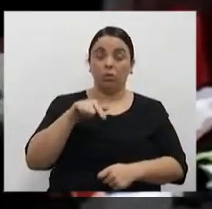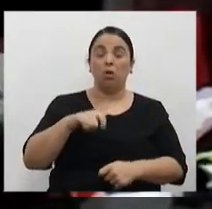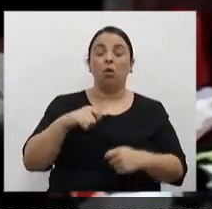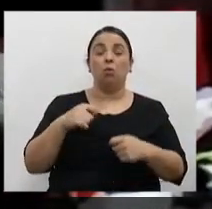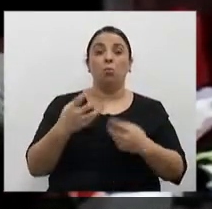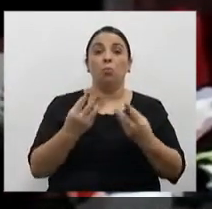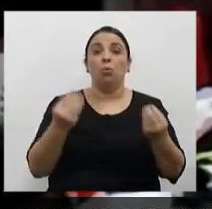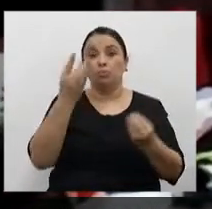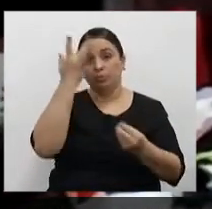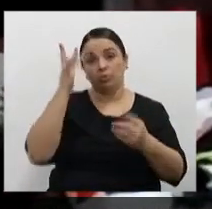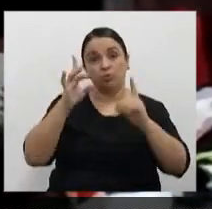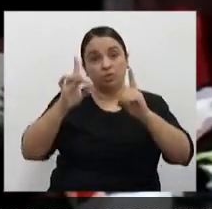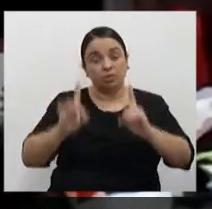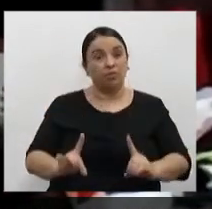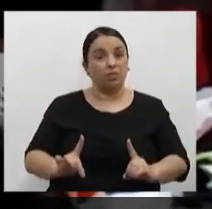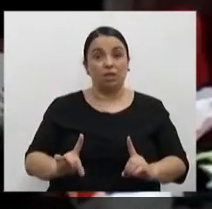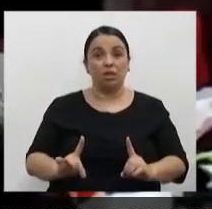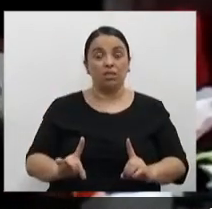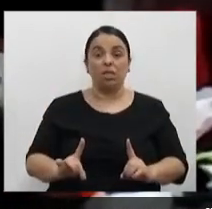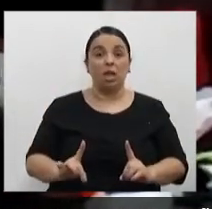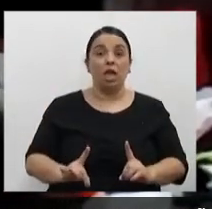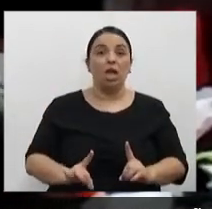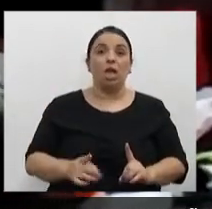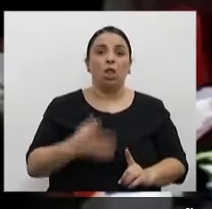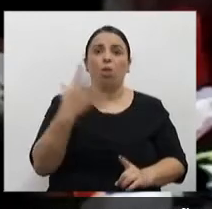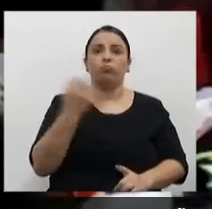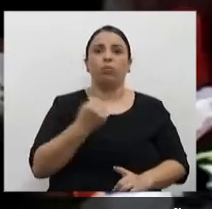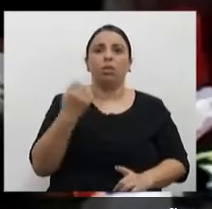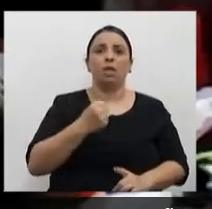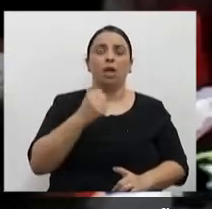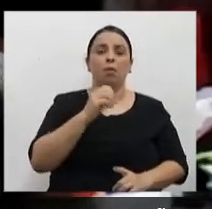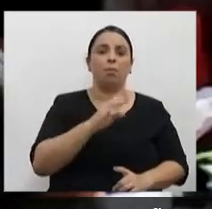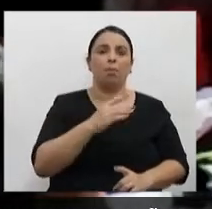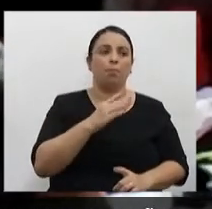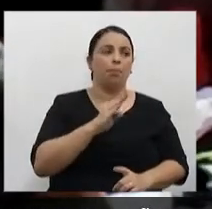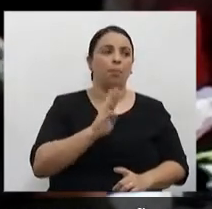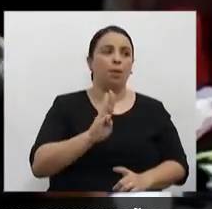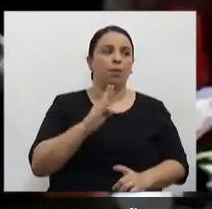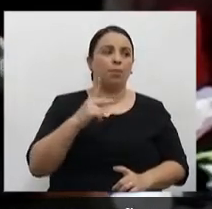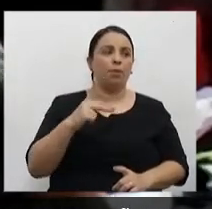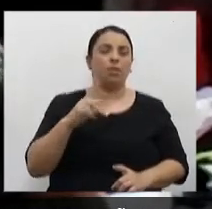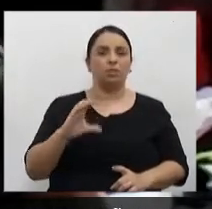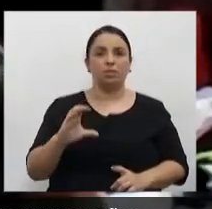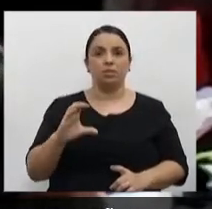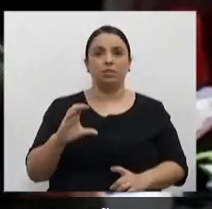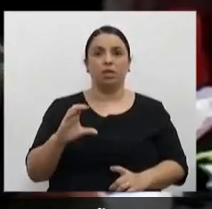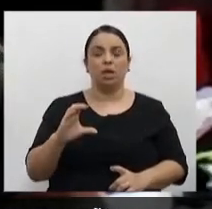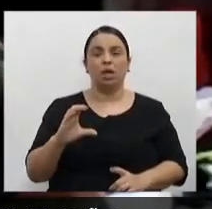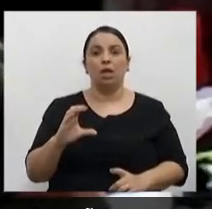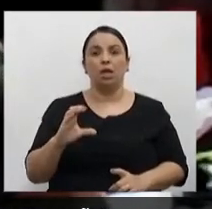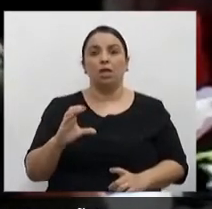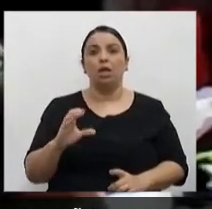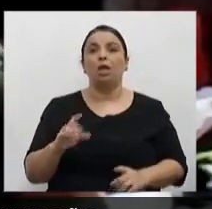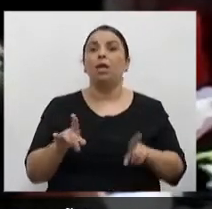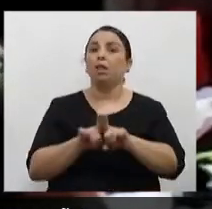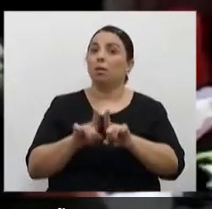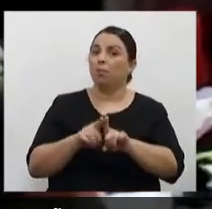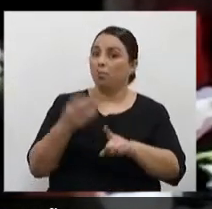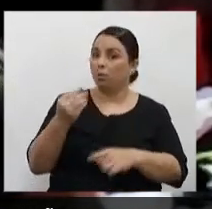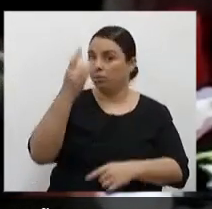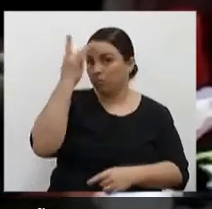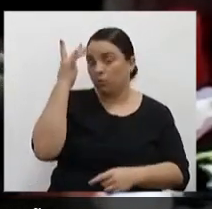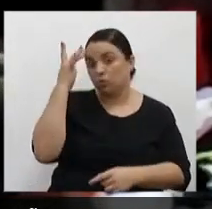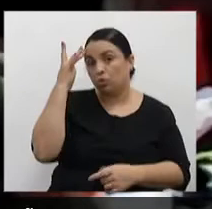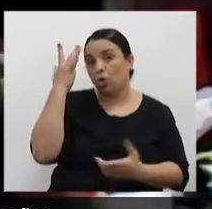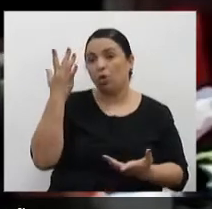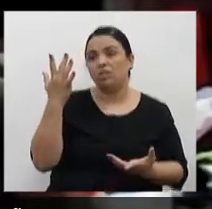com deficiência que não recebem o benefício e também muitas pessoas com deficiência que estão no mercado de